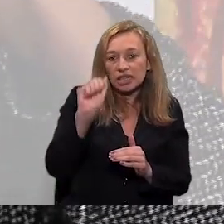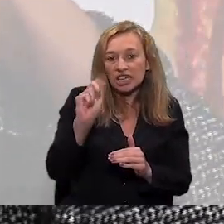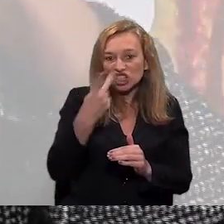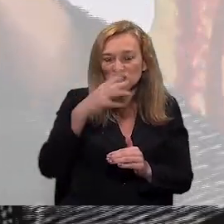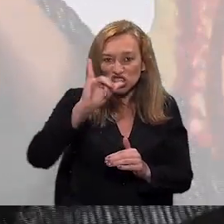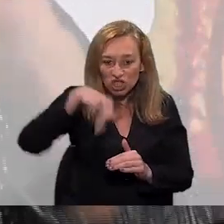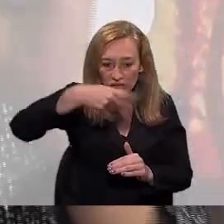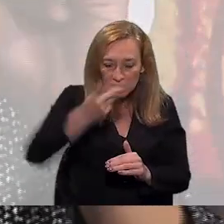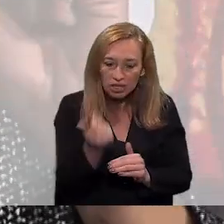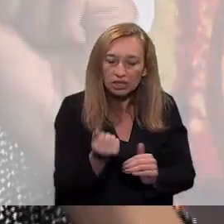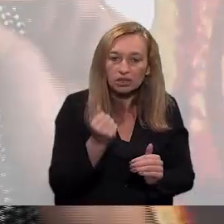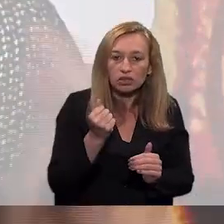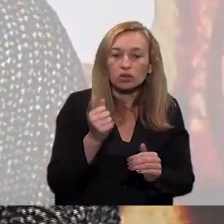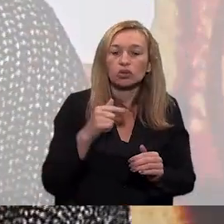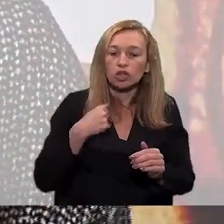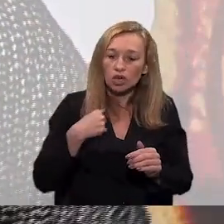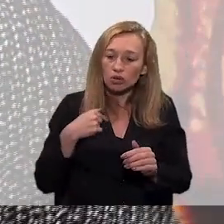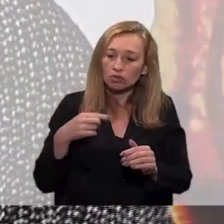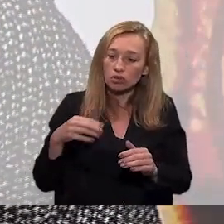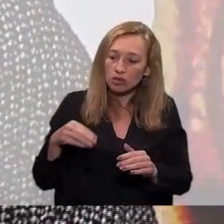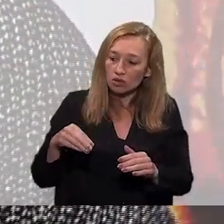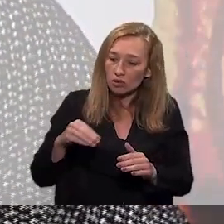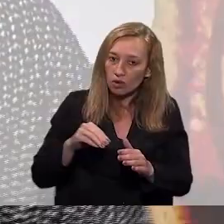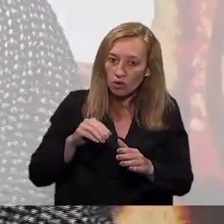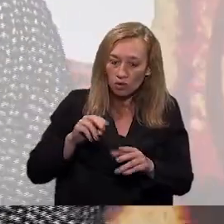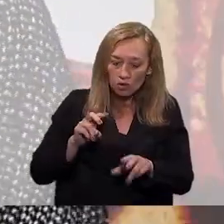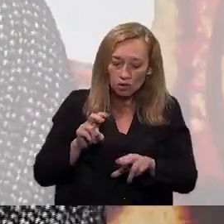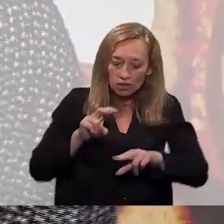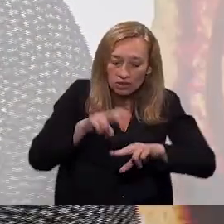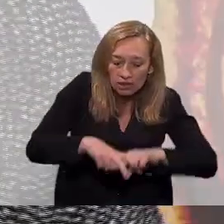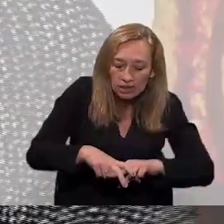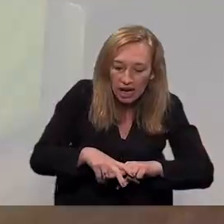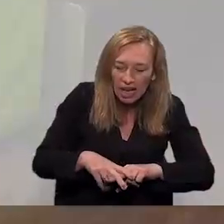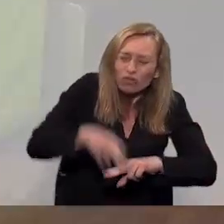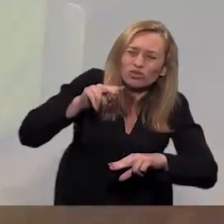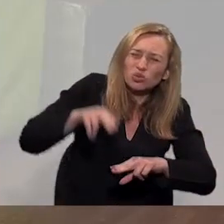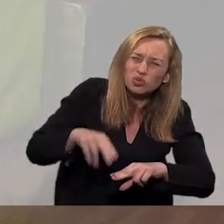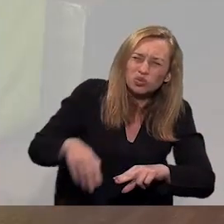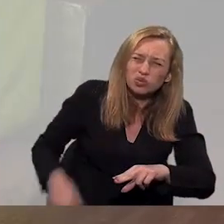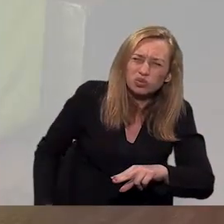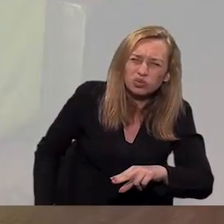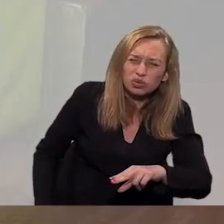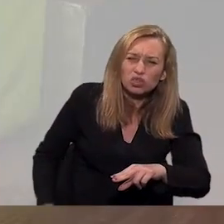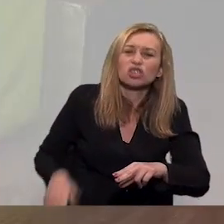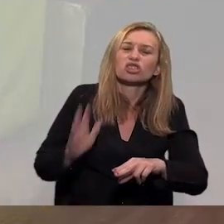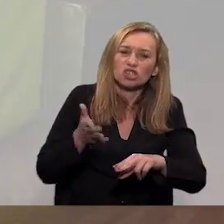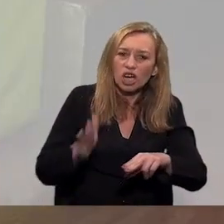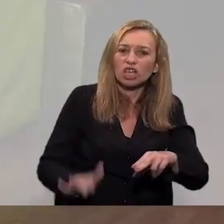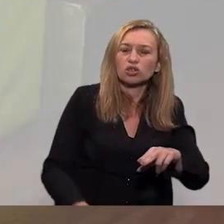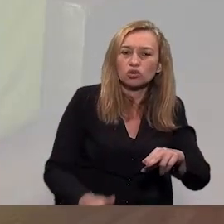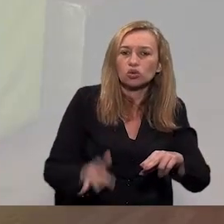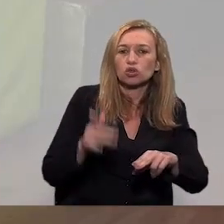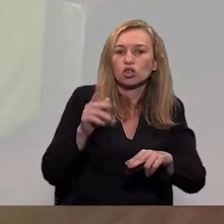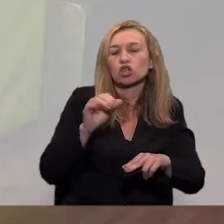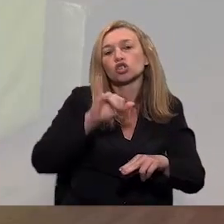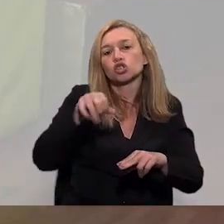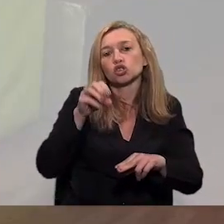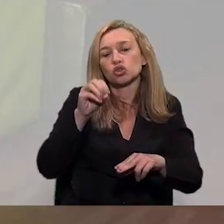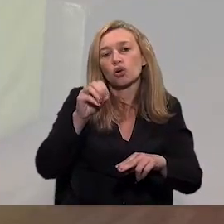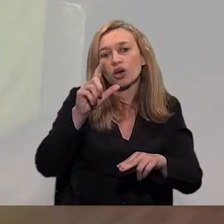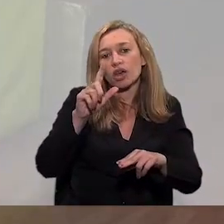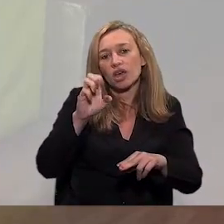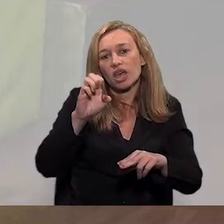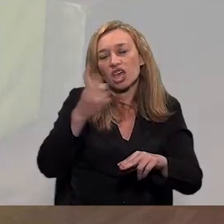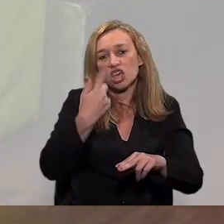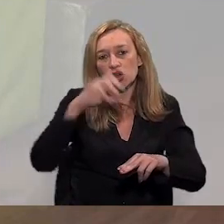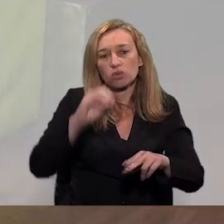tarraxinhas no meu banco para quando eu fosse sentar me machucar. Já chegou a entrar tarraxa no meu joelho, no